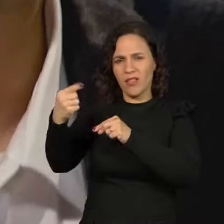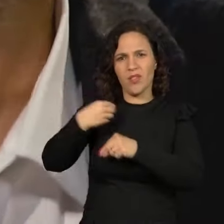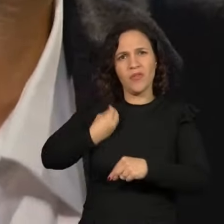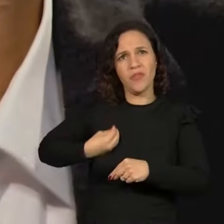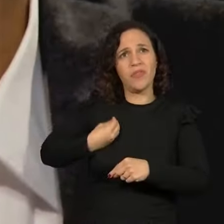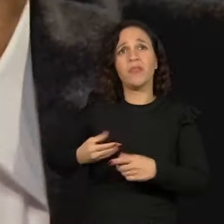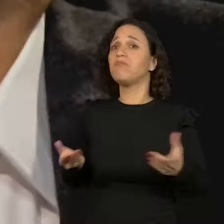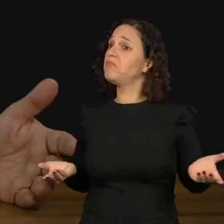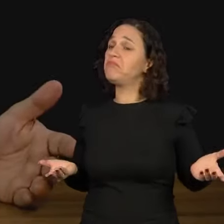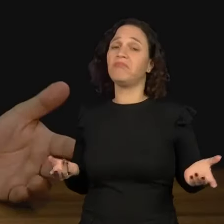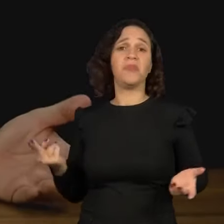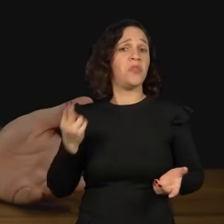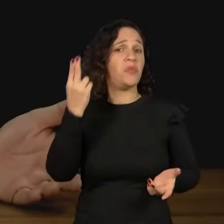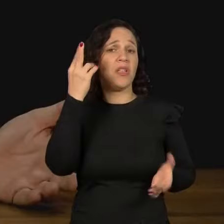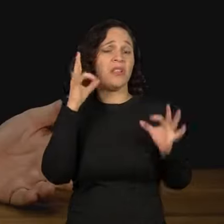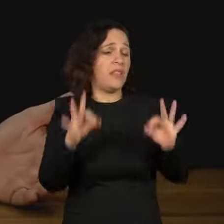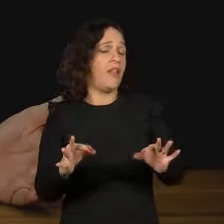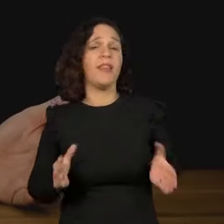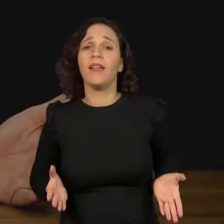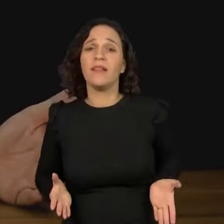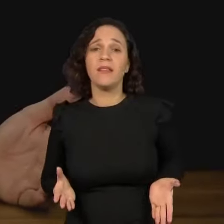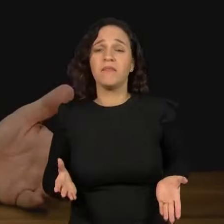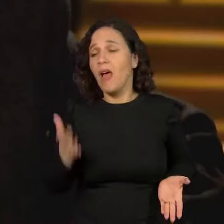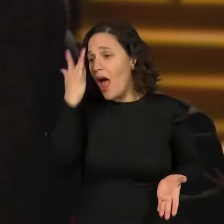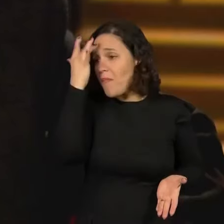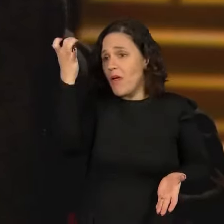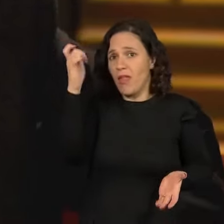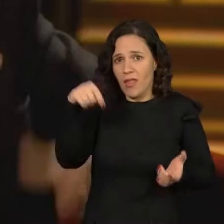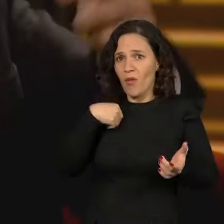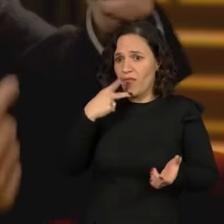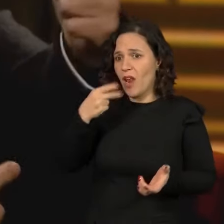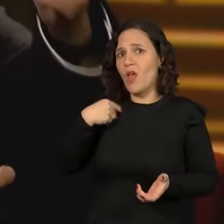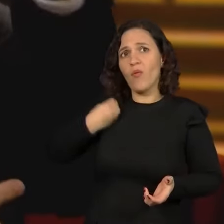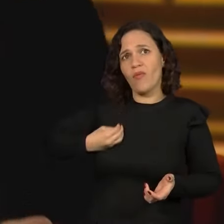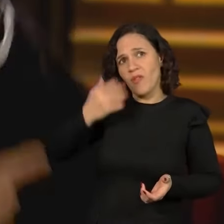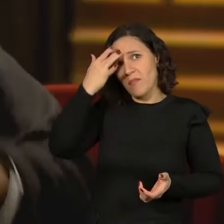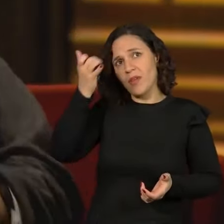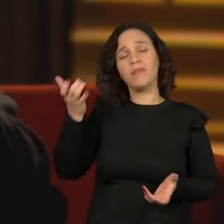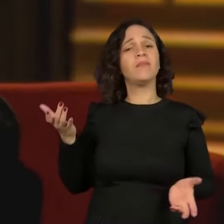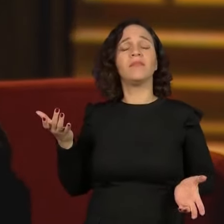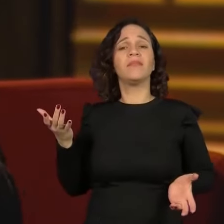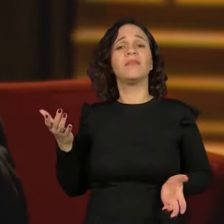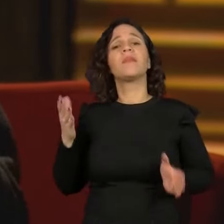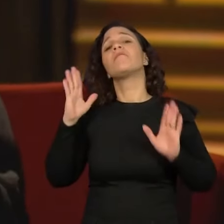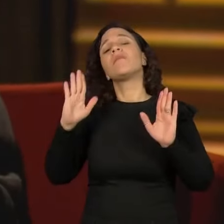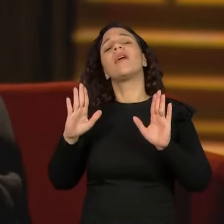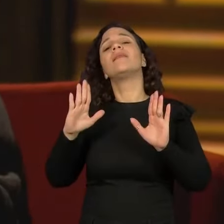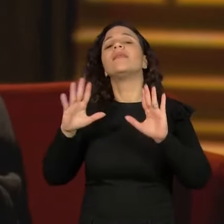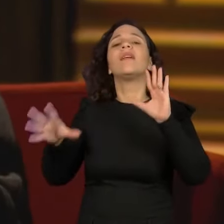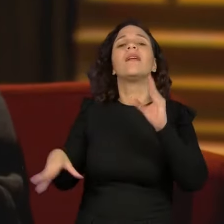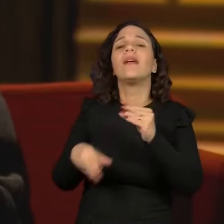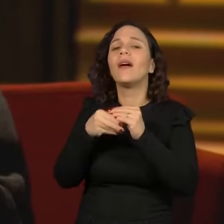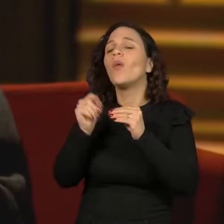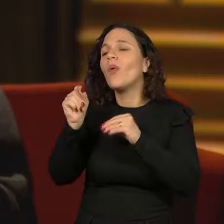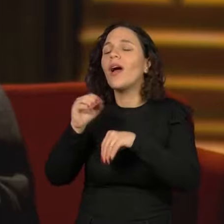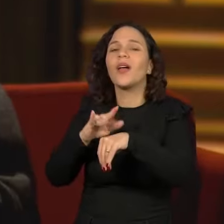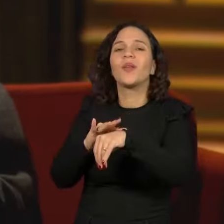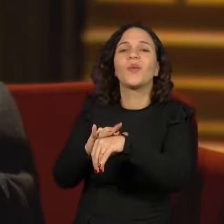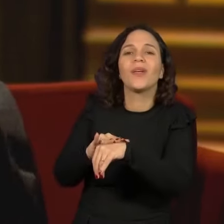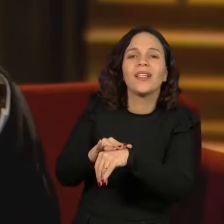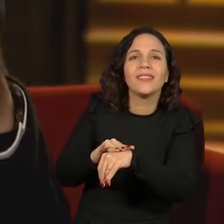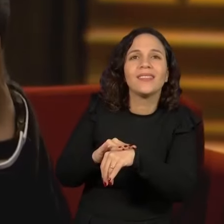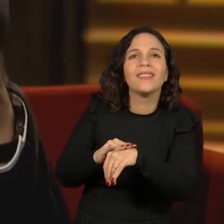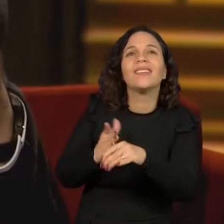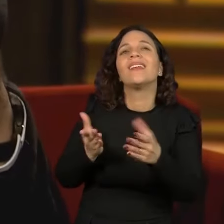ninguém ninguém ninguém nem amanhã Aliás o problema é que aí junto com a questão da da da